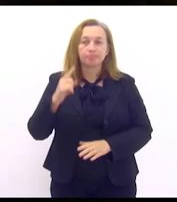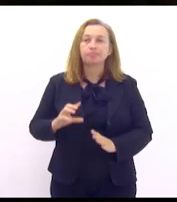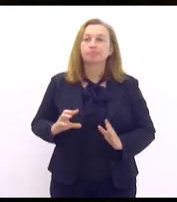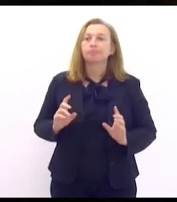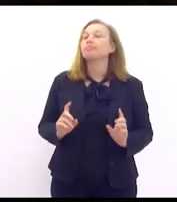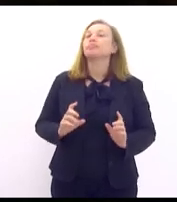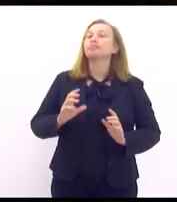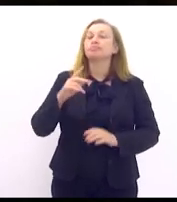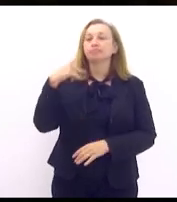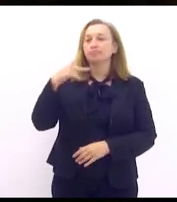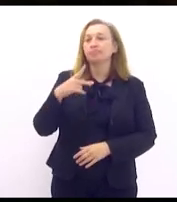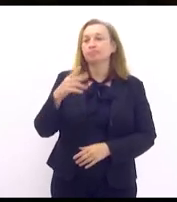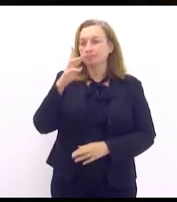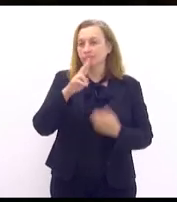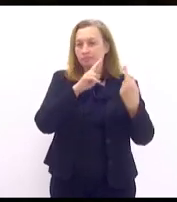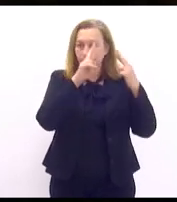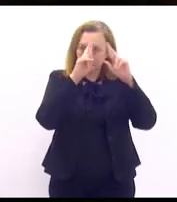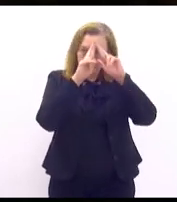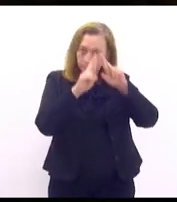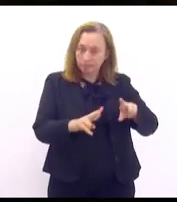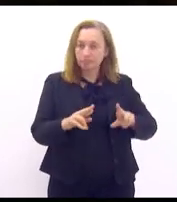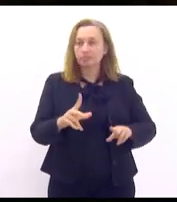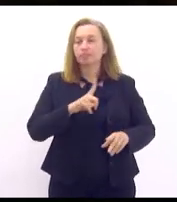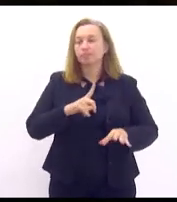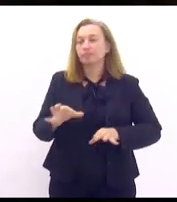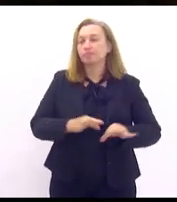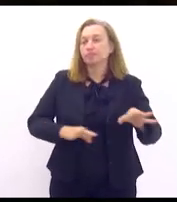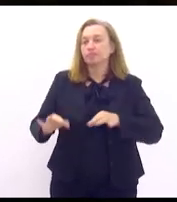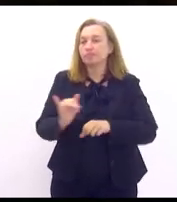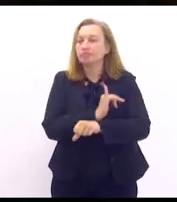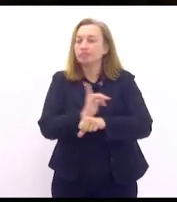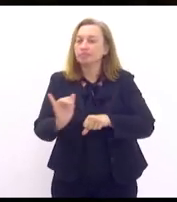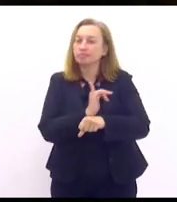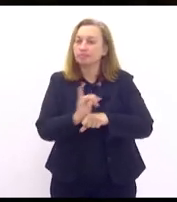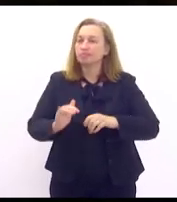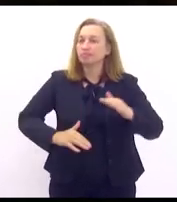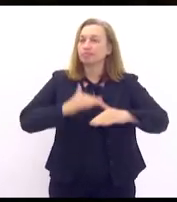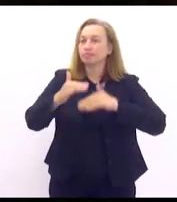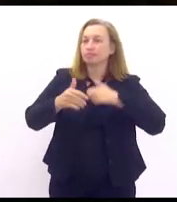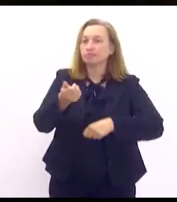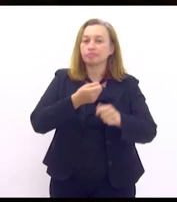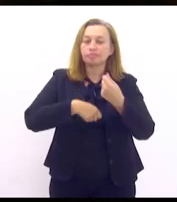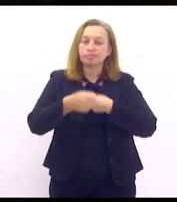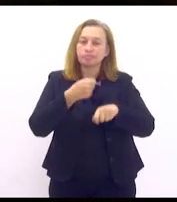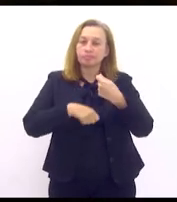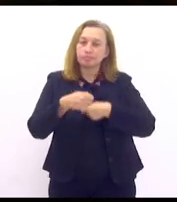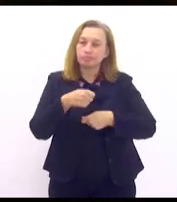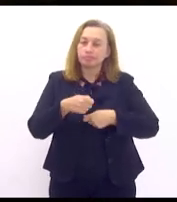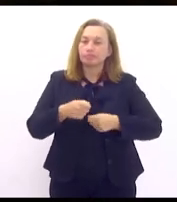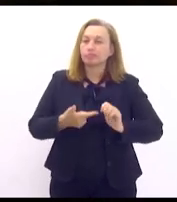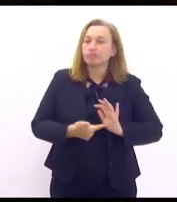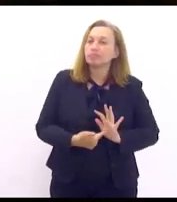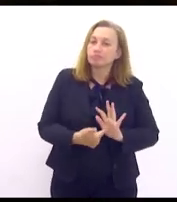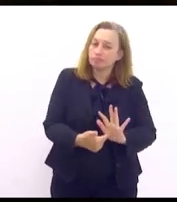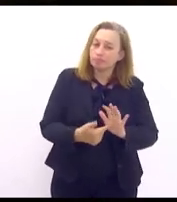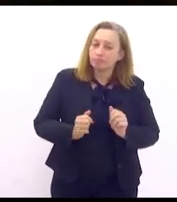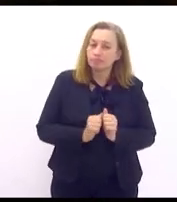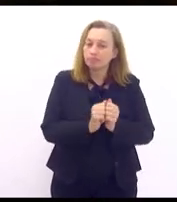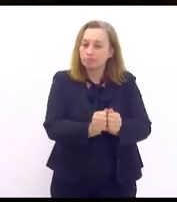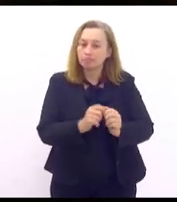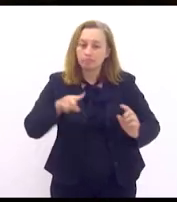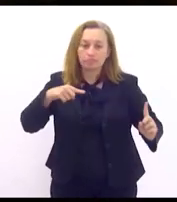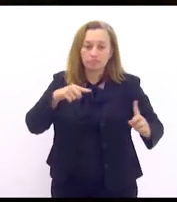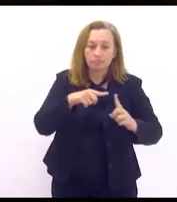ter essa responsabilidade, porque se o Plano de Desenvolvimento Estratégico, Econômico e Social aponta, junto dos Objetivos